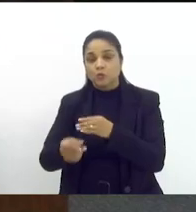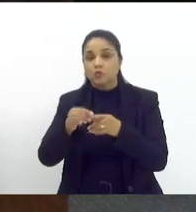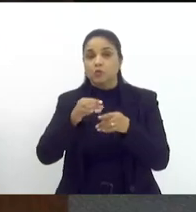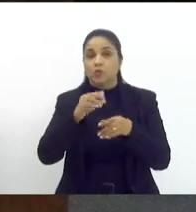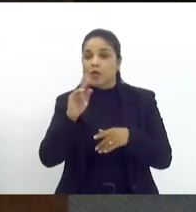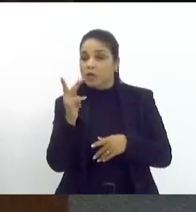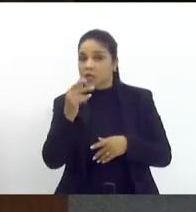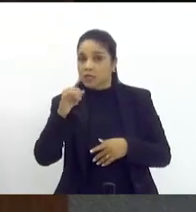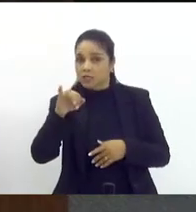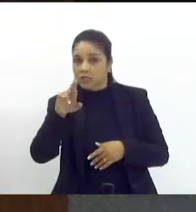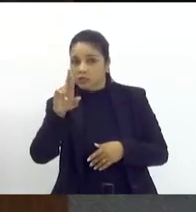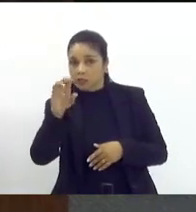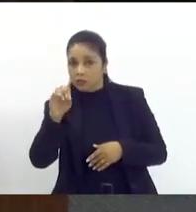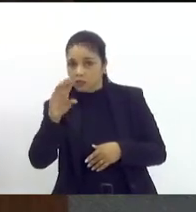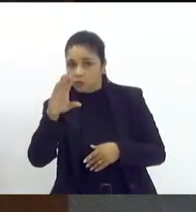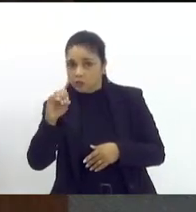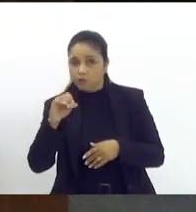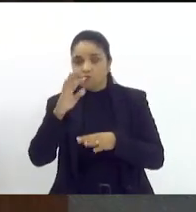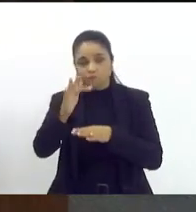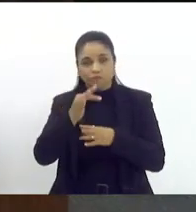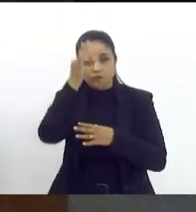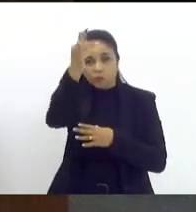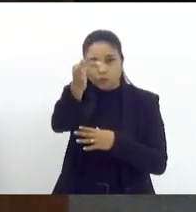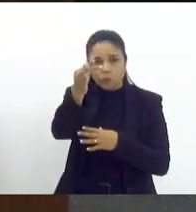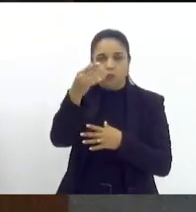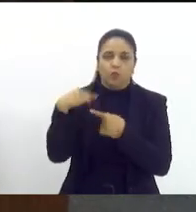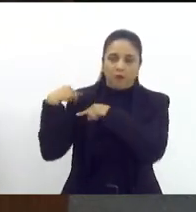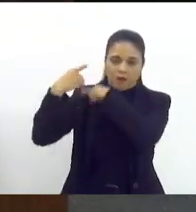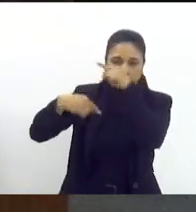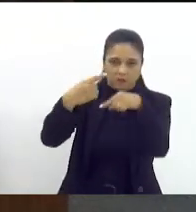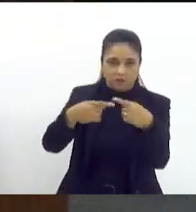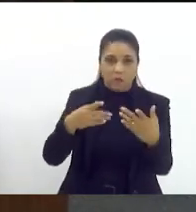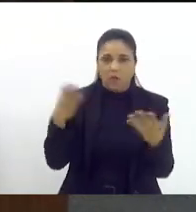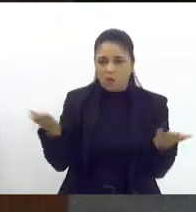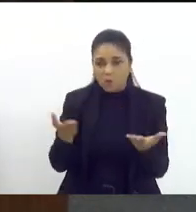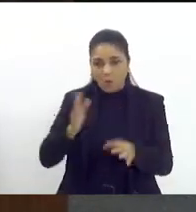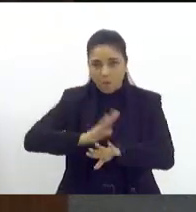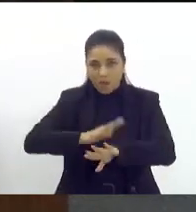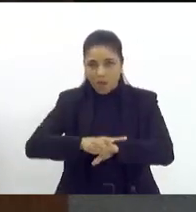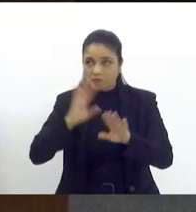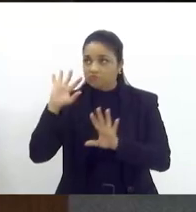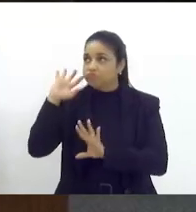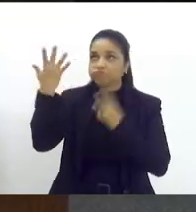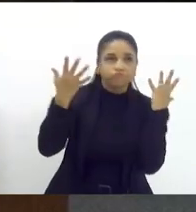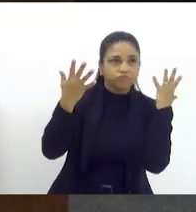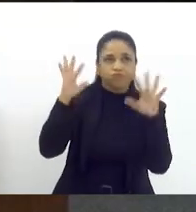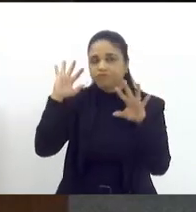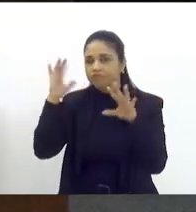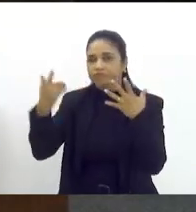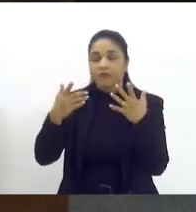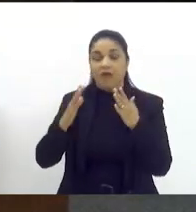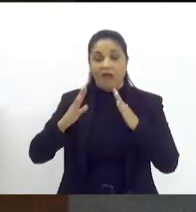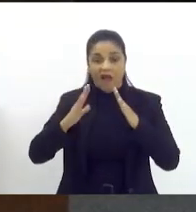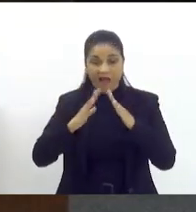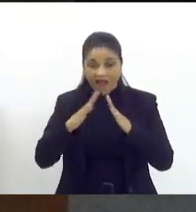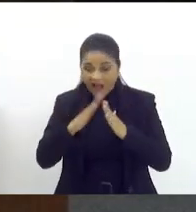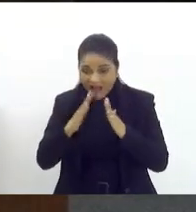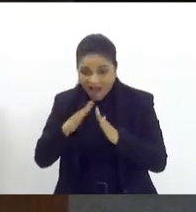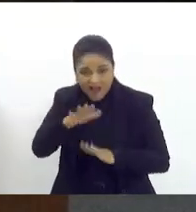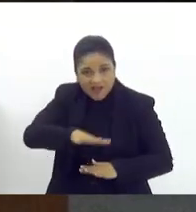para as próximas gerações nós estamos vivendo um momento de mudança climática não garantir áreas protegidas